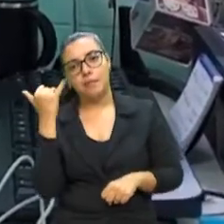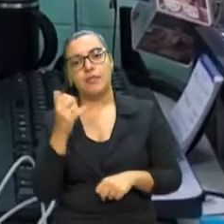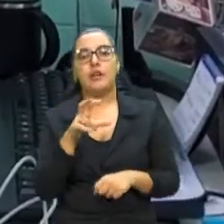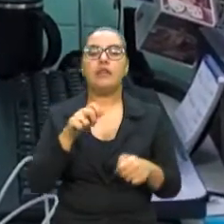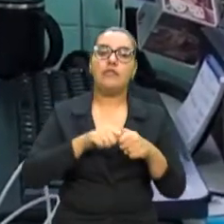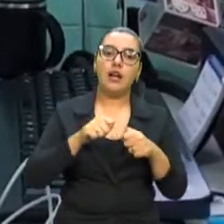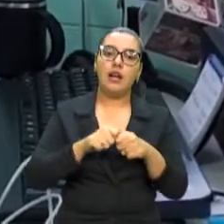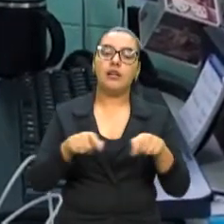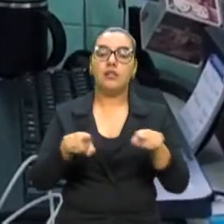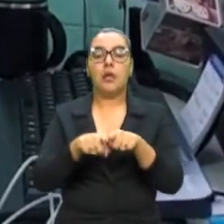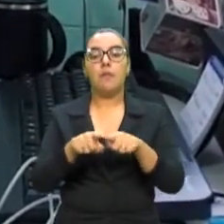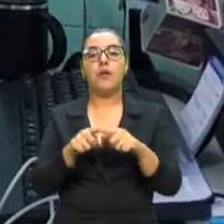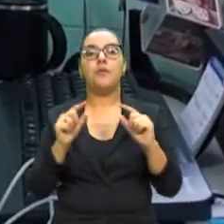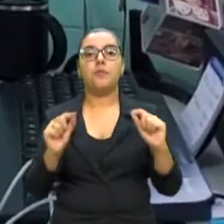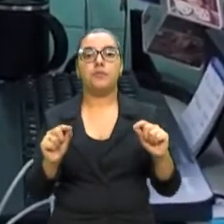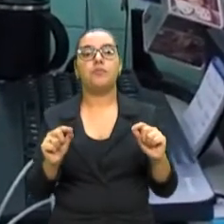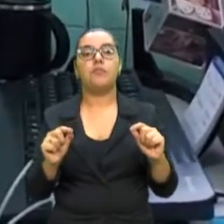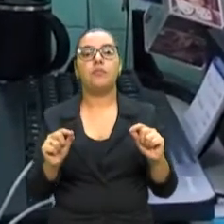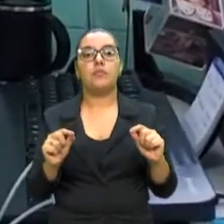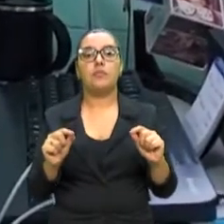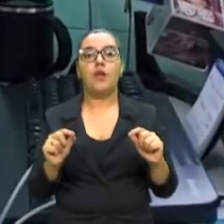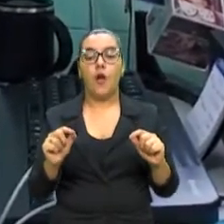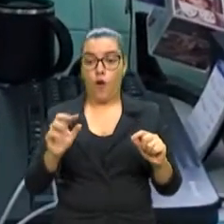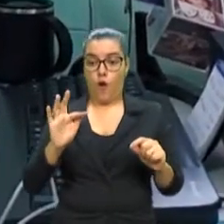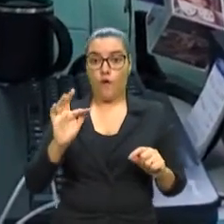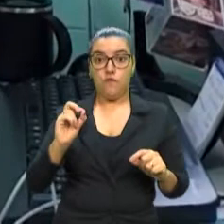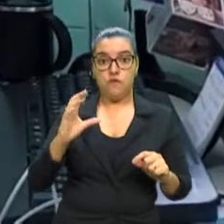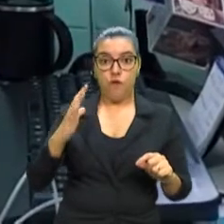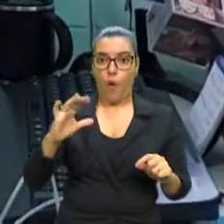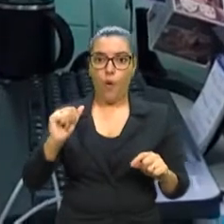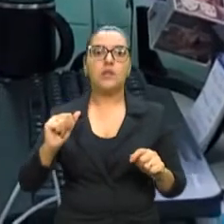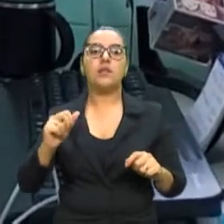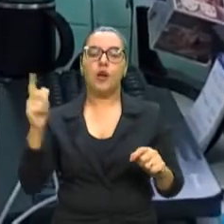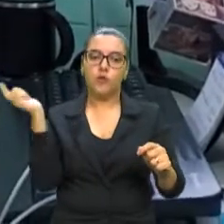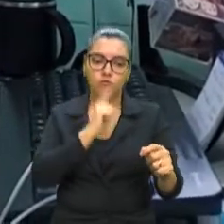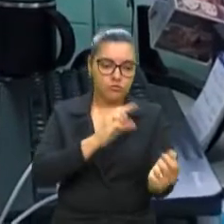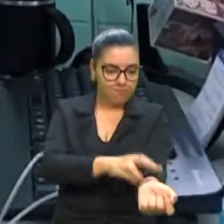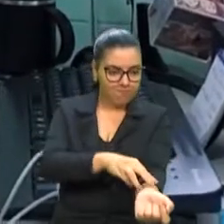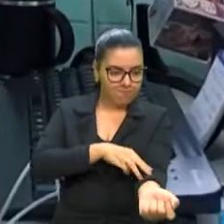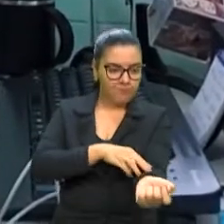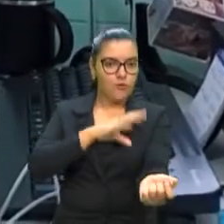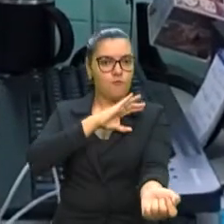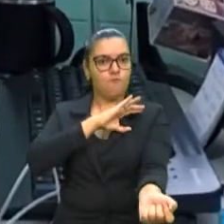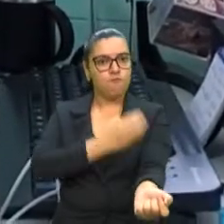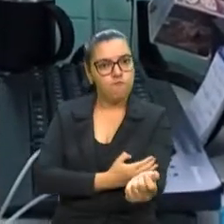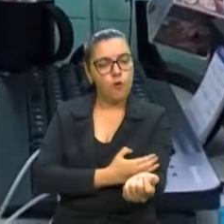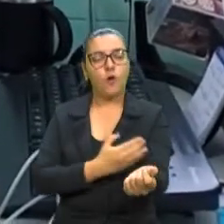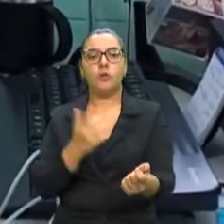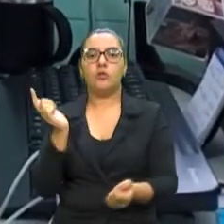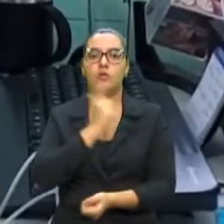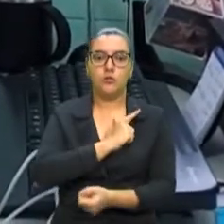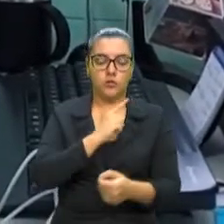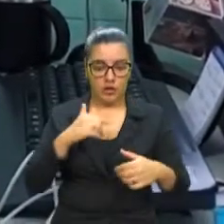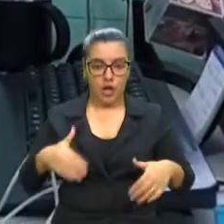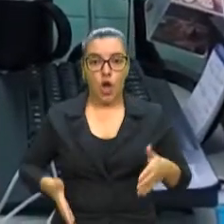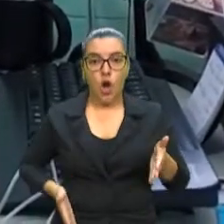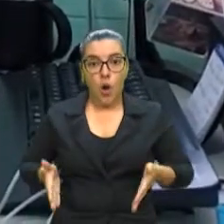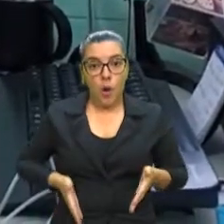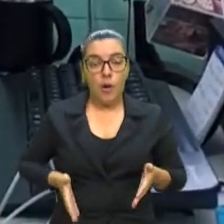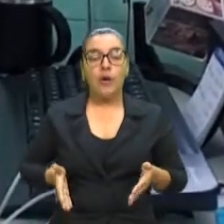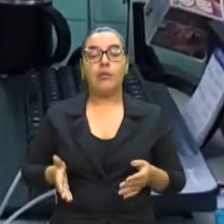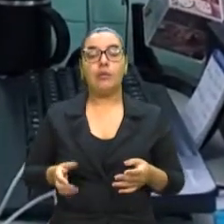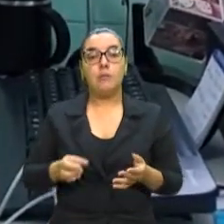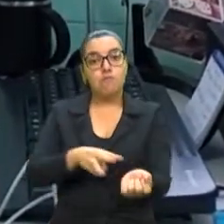também com eles a máquina de força para fortalecer os músculos, tanto inferiores, a musculatura